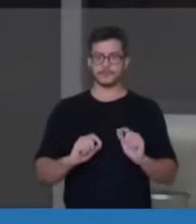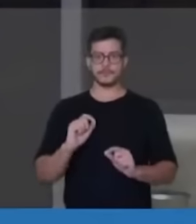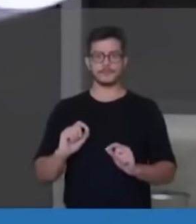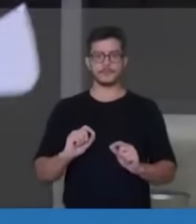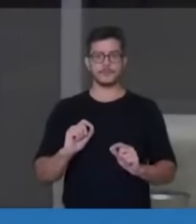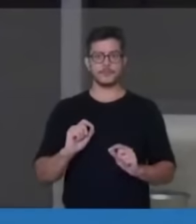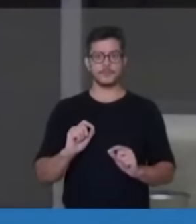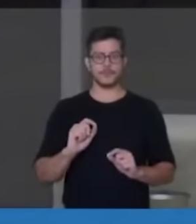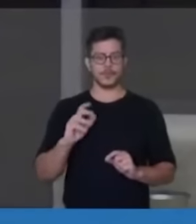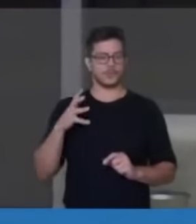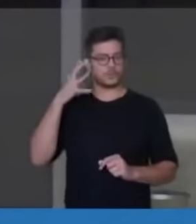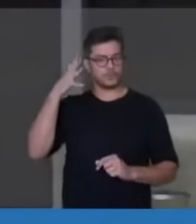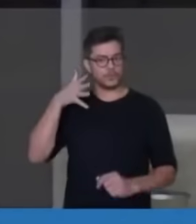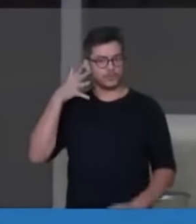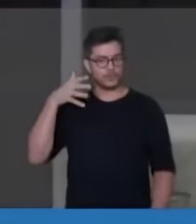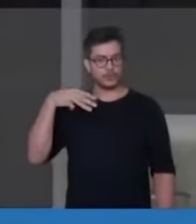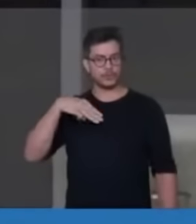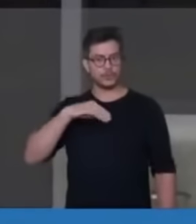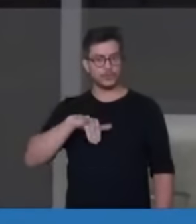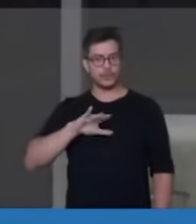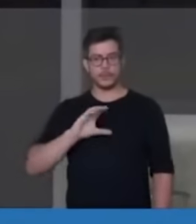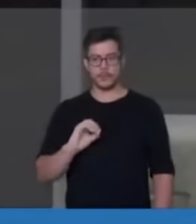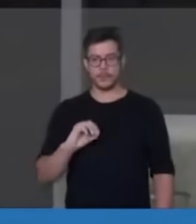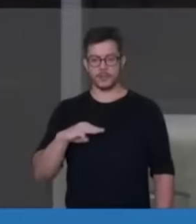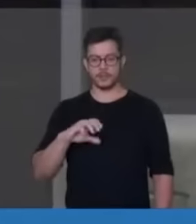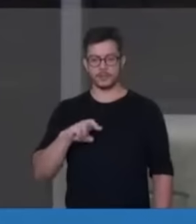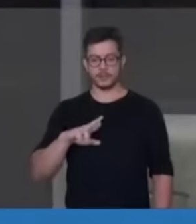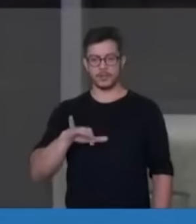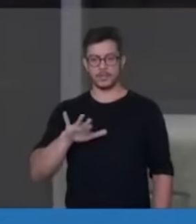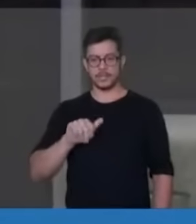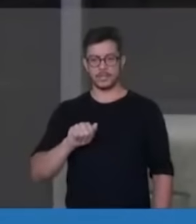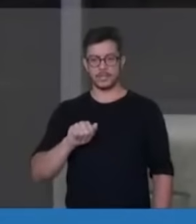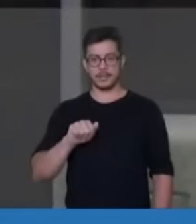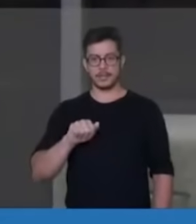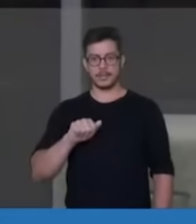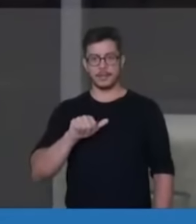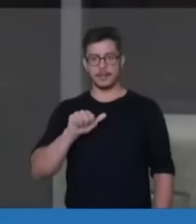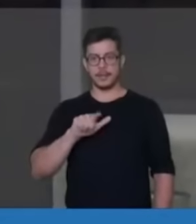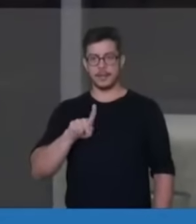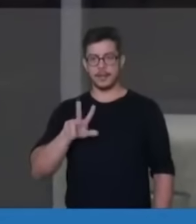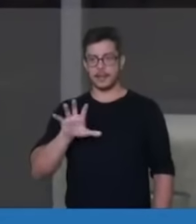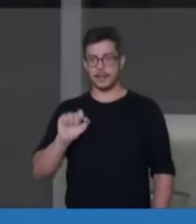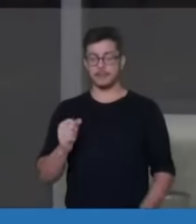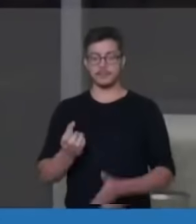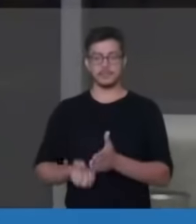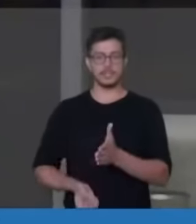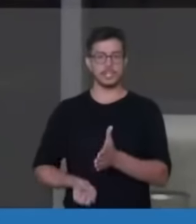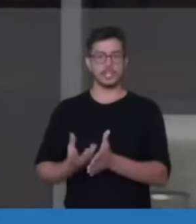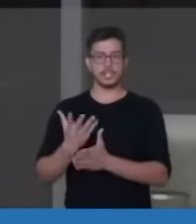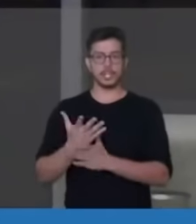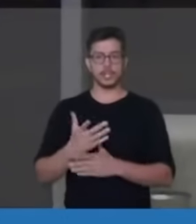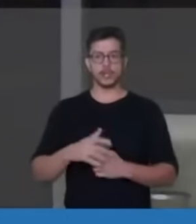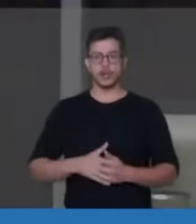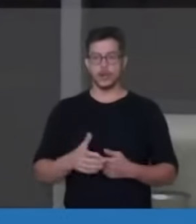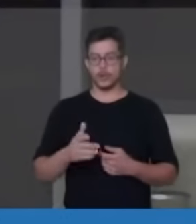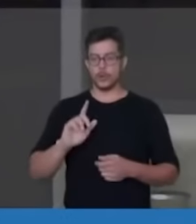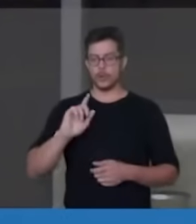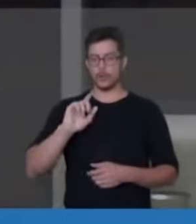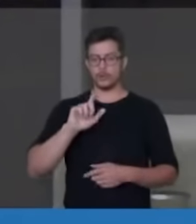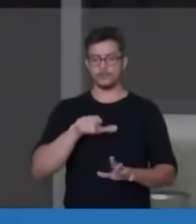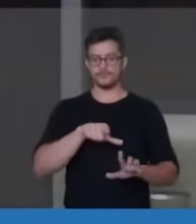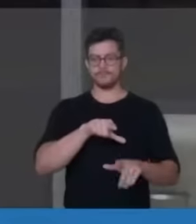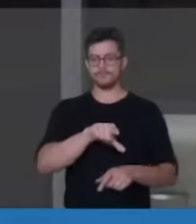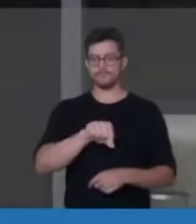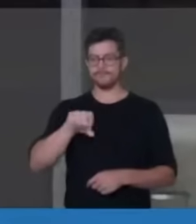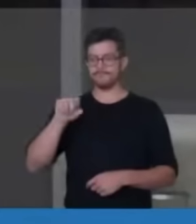como uma das desculpas para fechar este Congresso. Nomeou interventores dos estados, suspendeu direitos